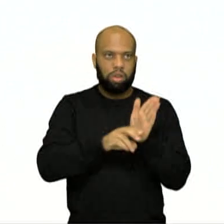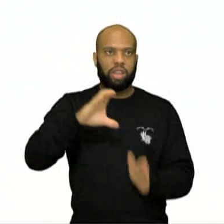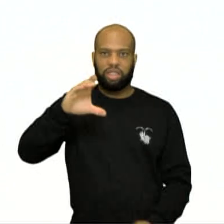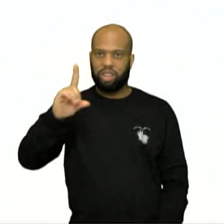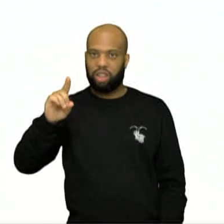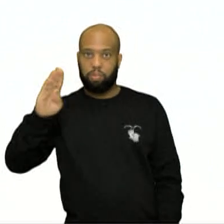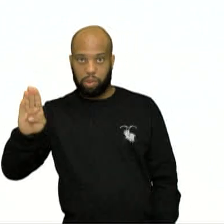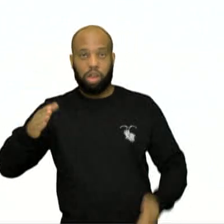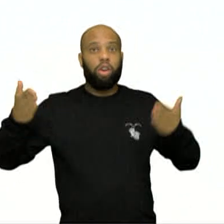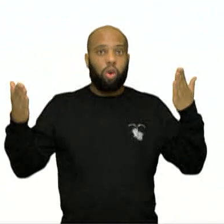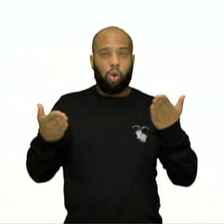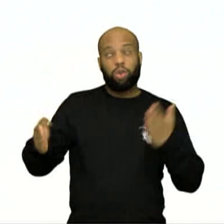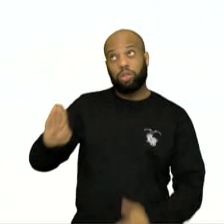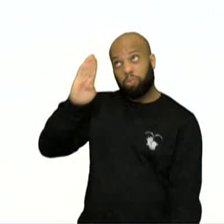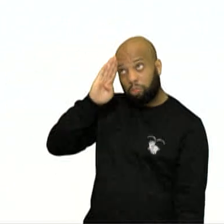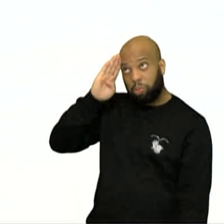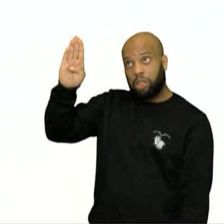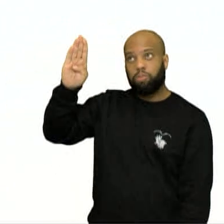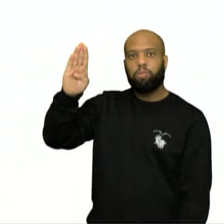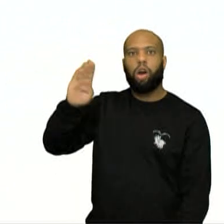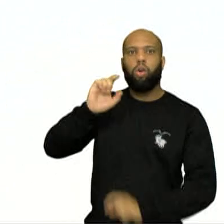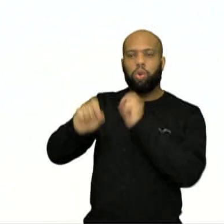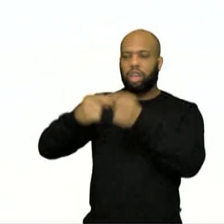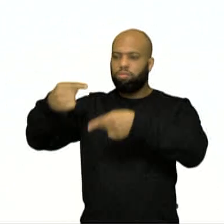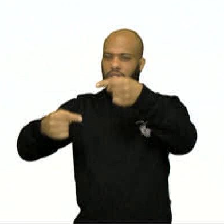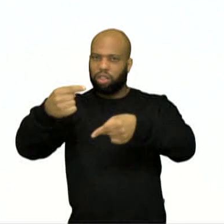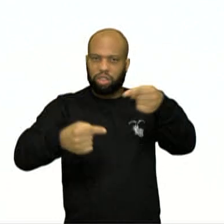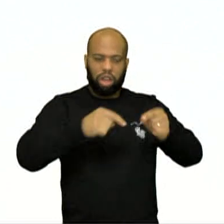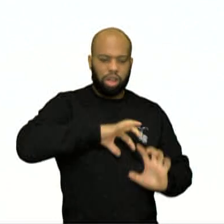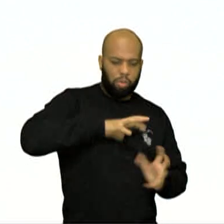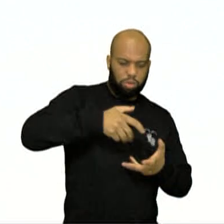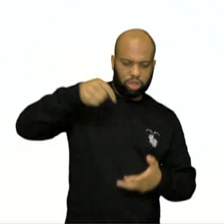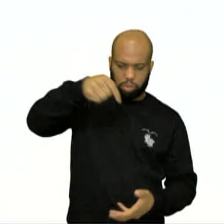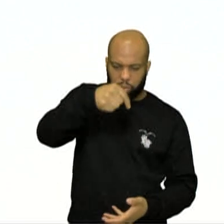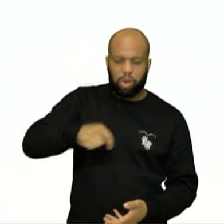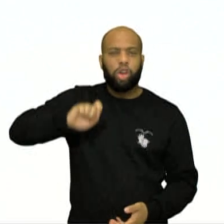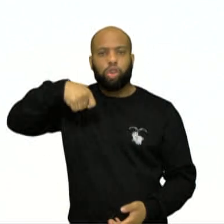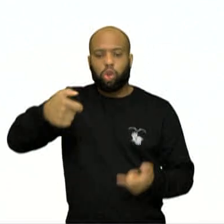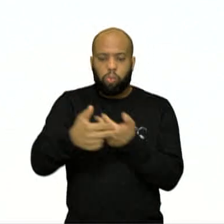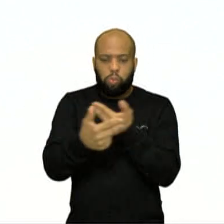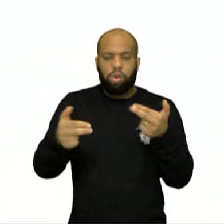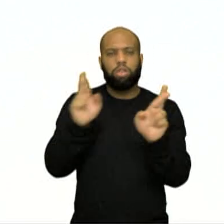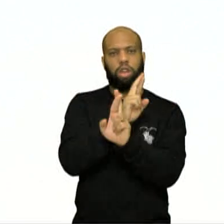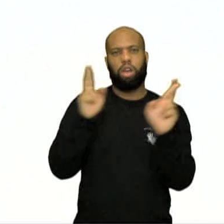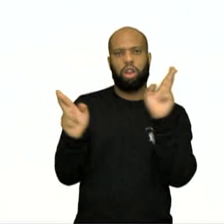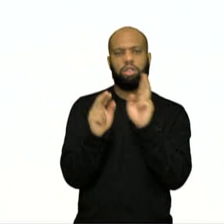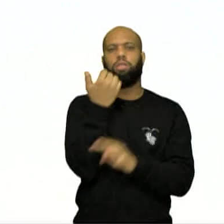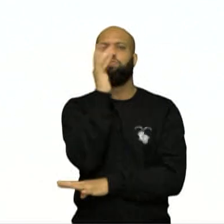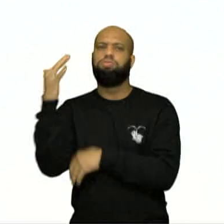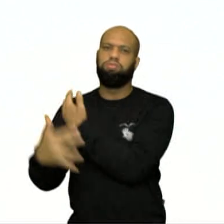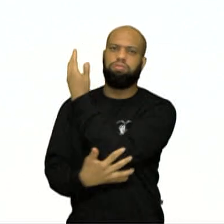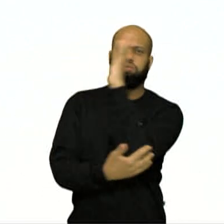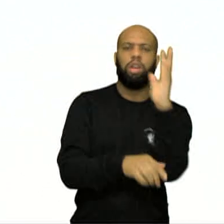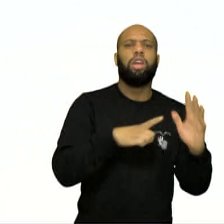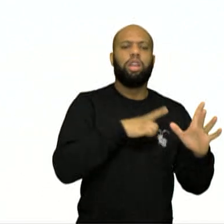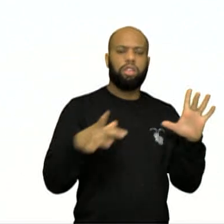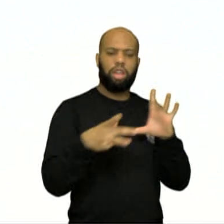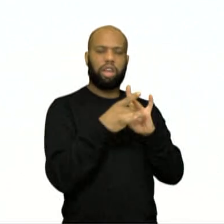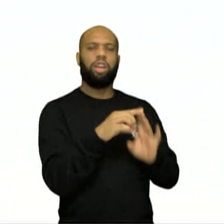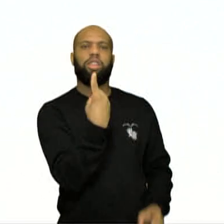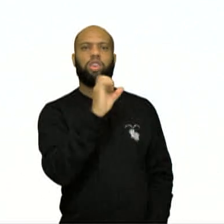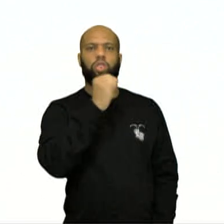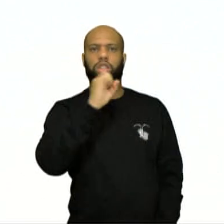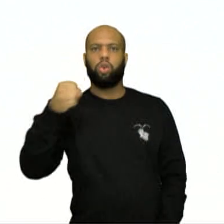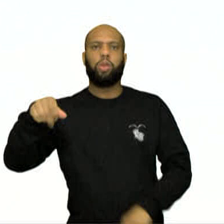é hoje o principal fórum mundial para questões relacionadas ao meio ambiente, sendo integrada por